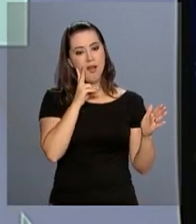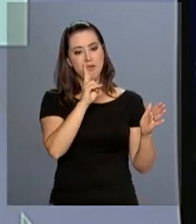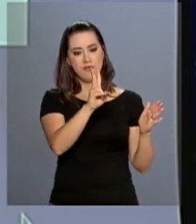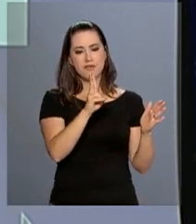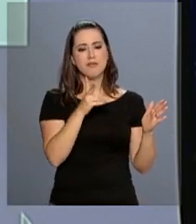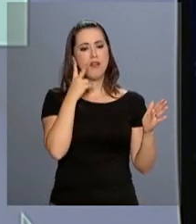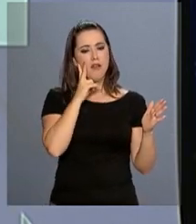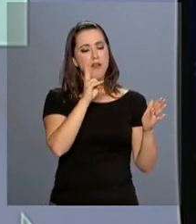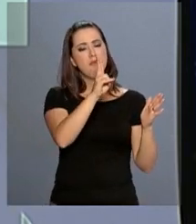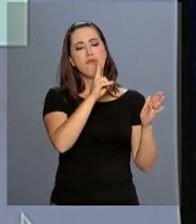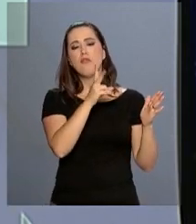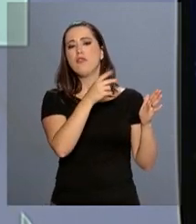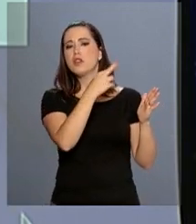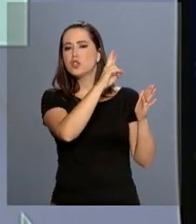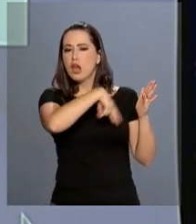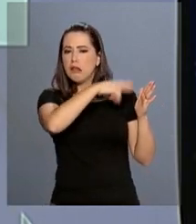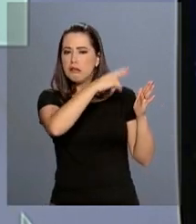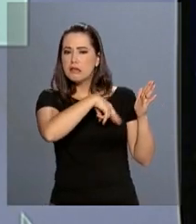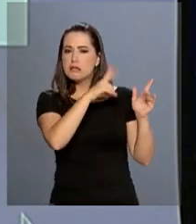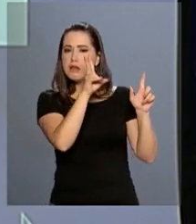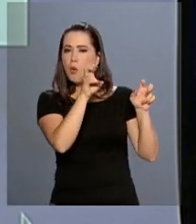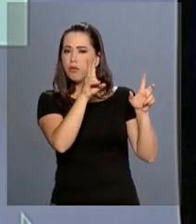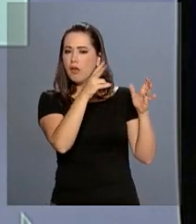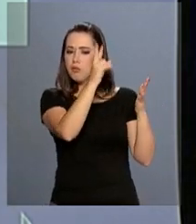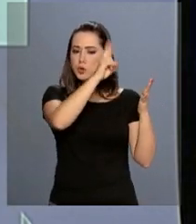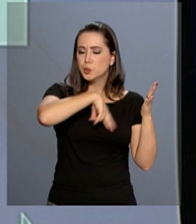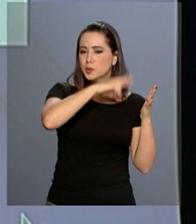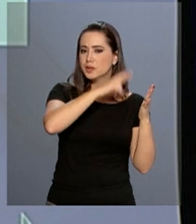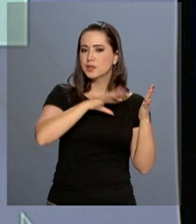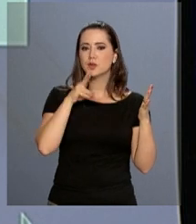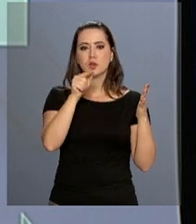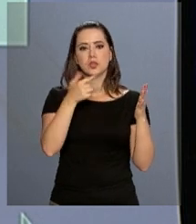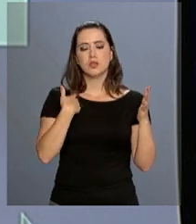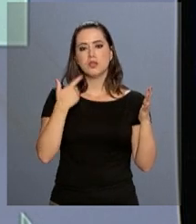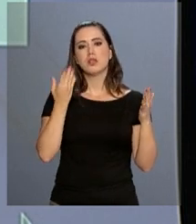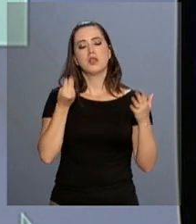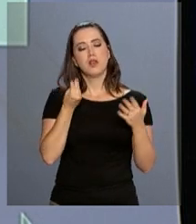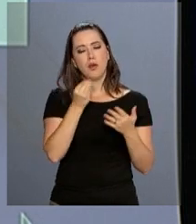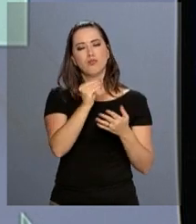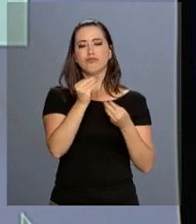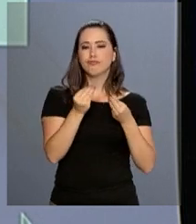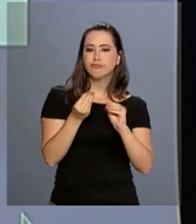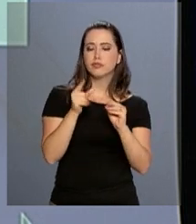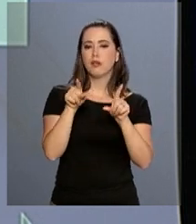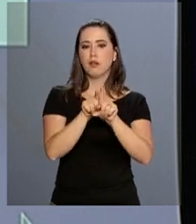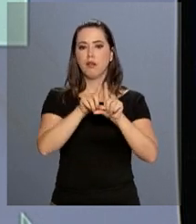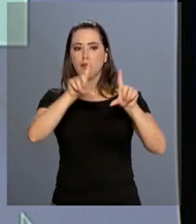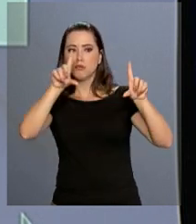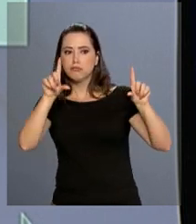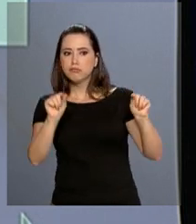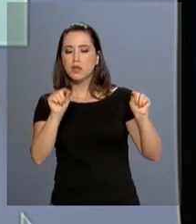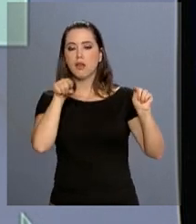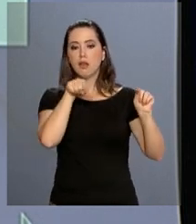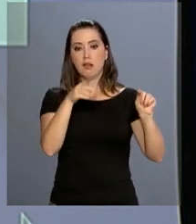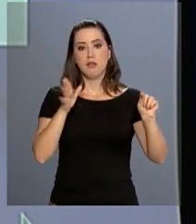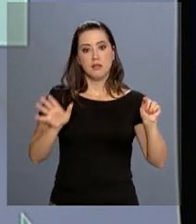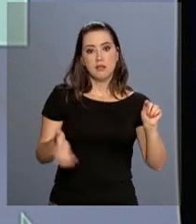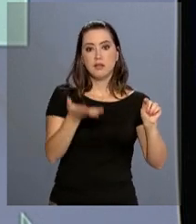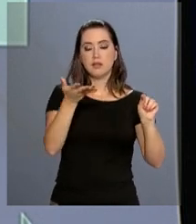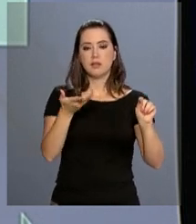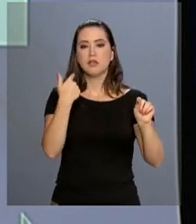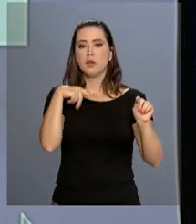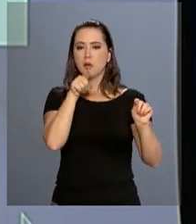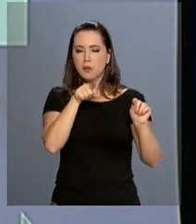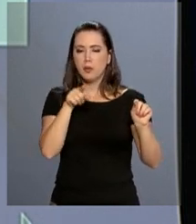completo com os excertos motivadores que eu acho que dão grandeza inclusive a provocação feita pelo